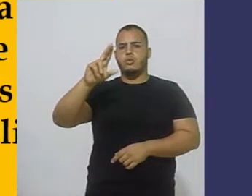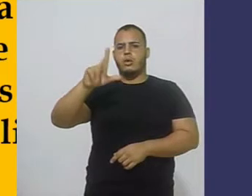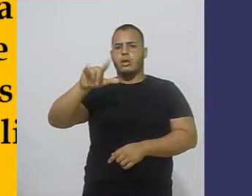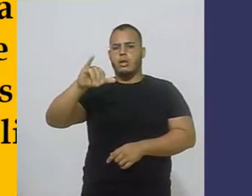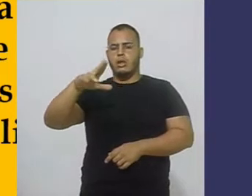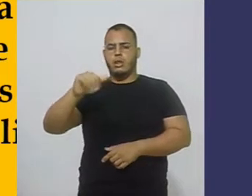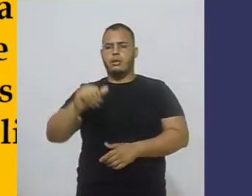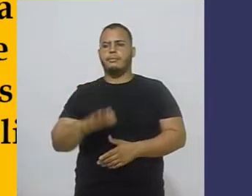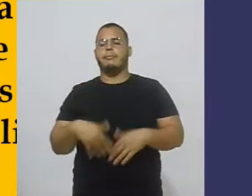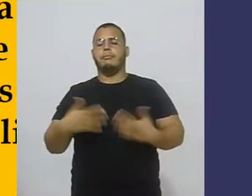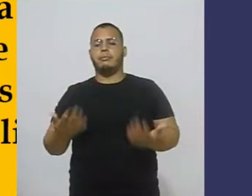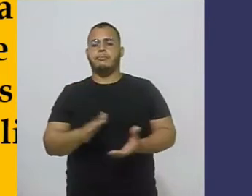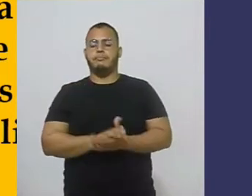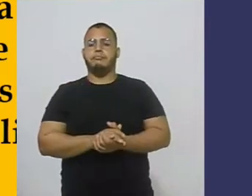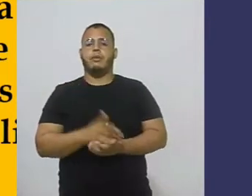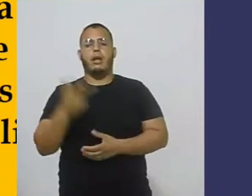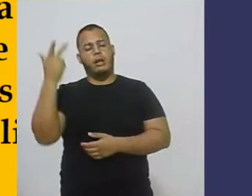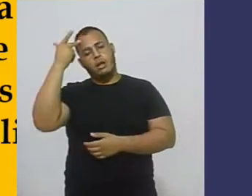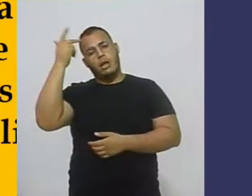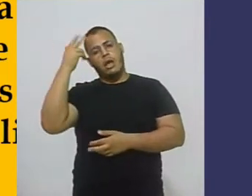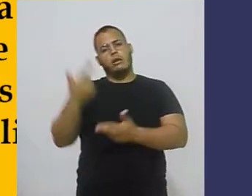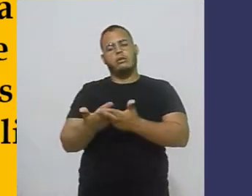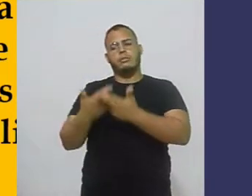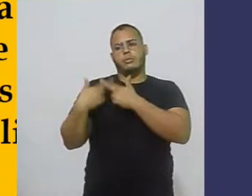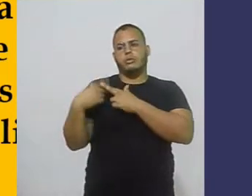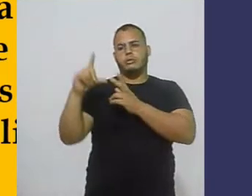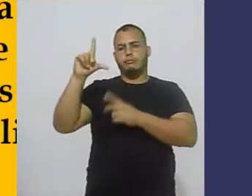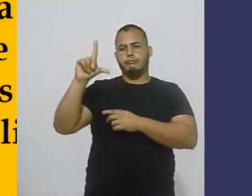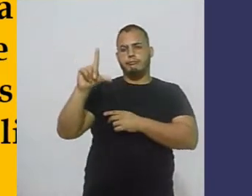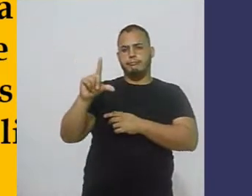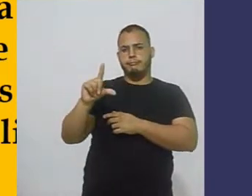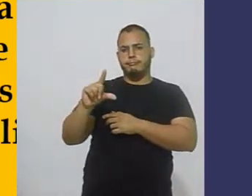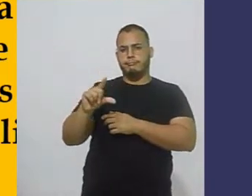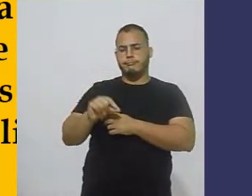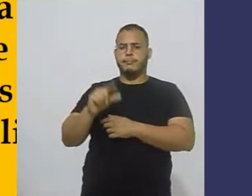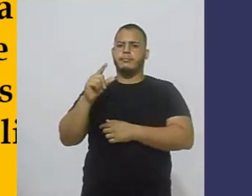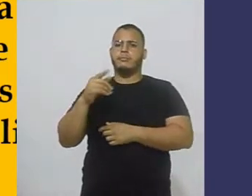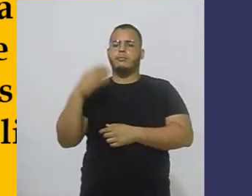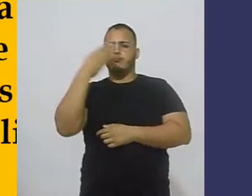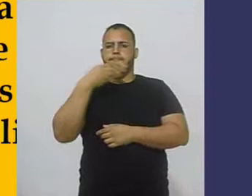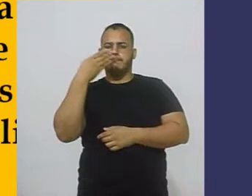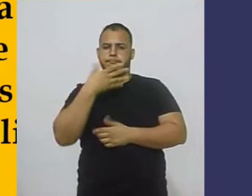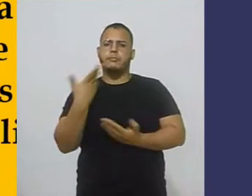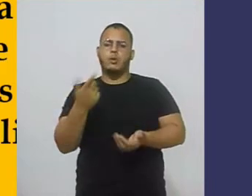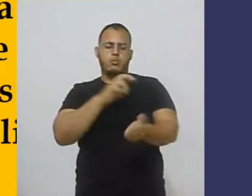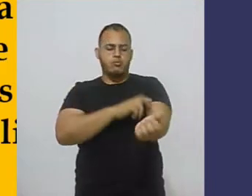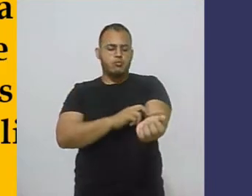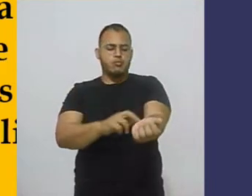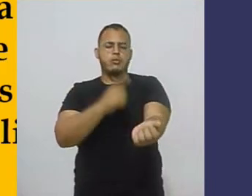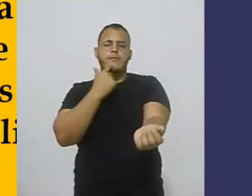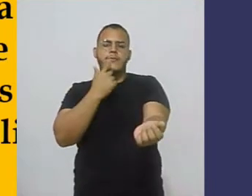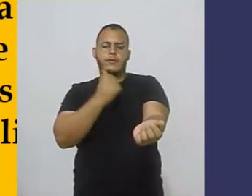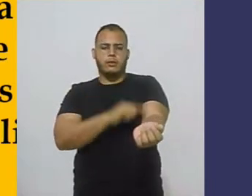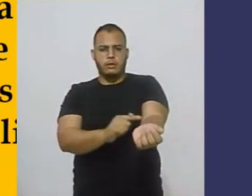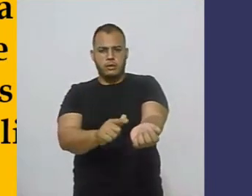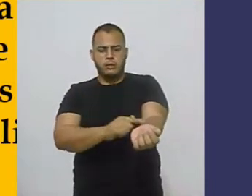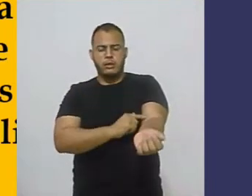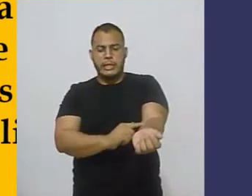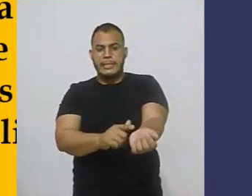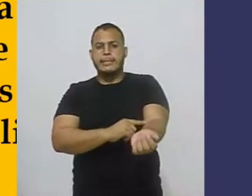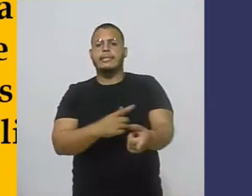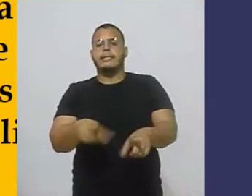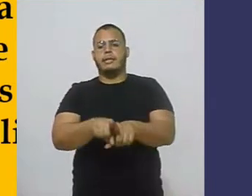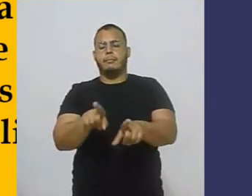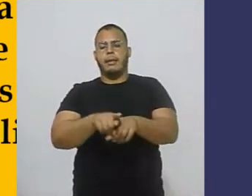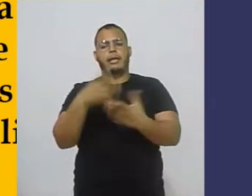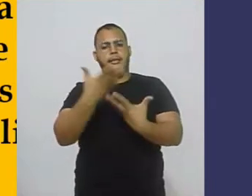não é isso? Ela é responsável por diminuir a concentração de glicose lá no sangue, certo? E ela vai permitindo,